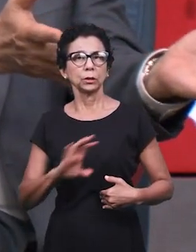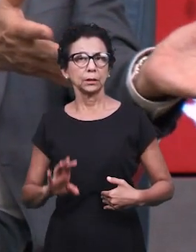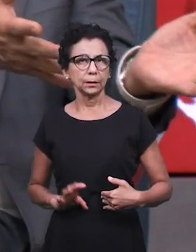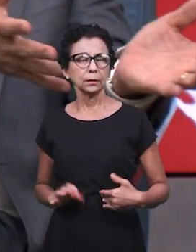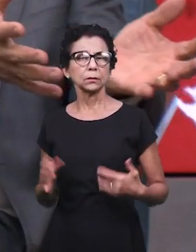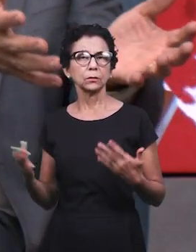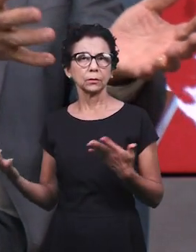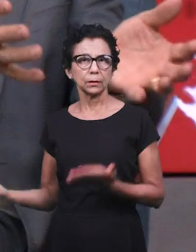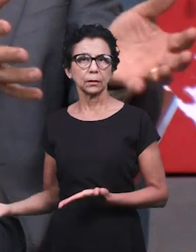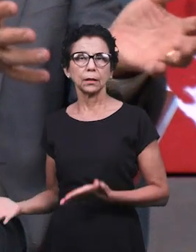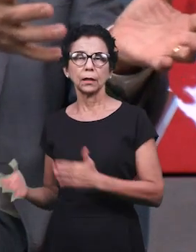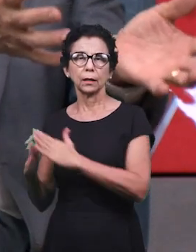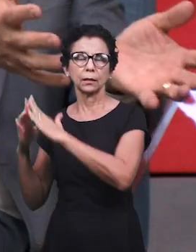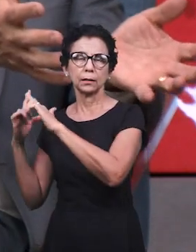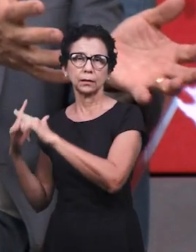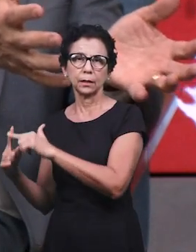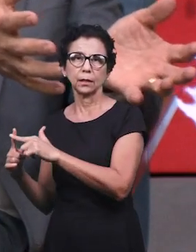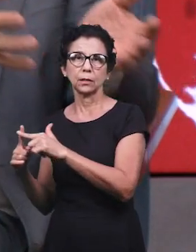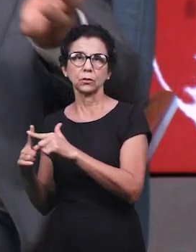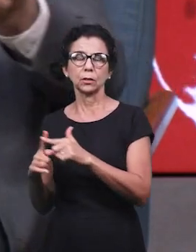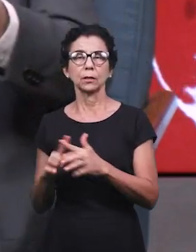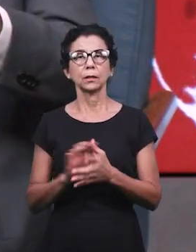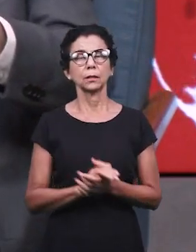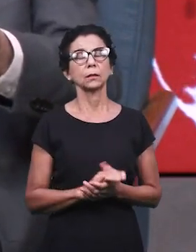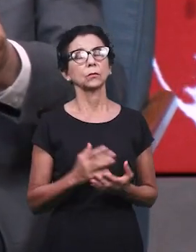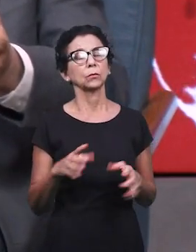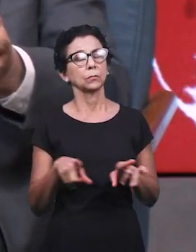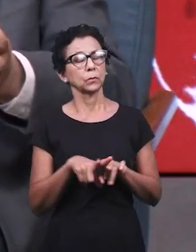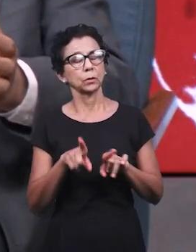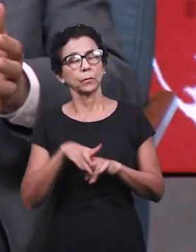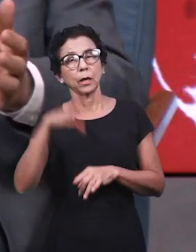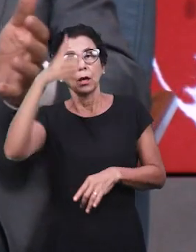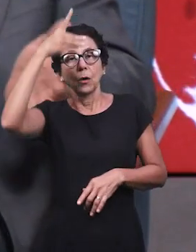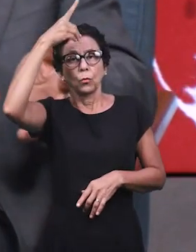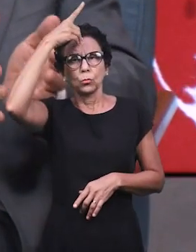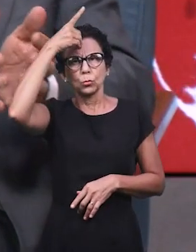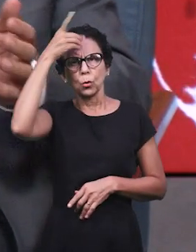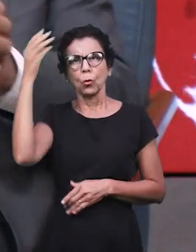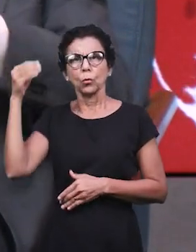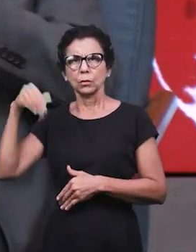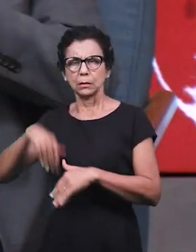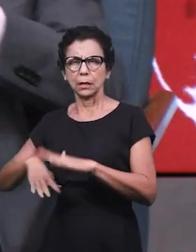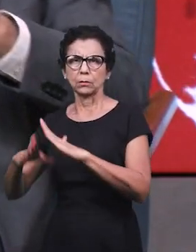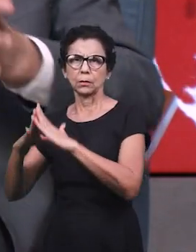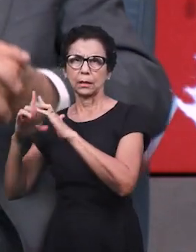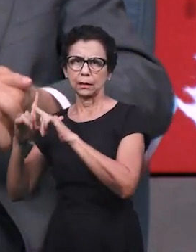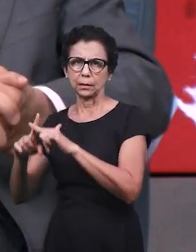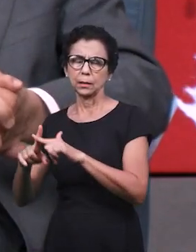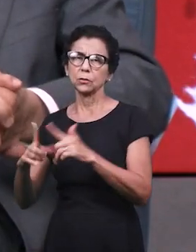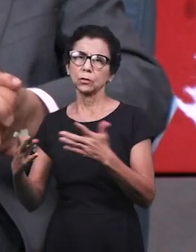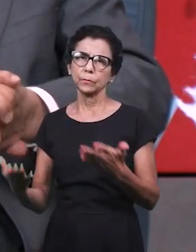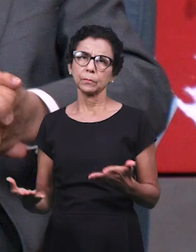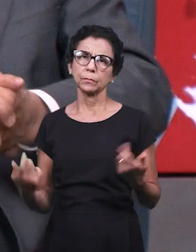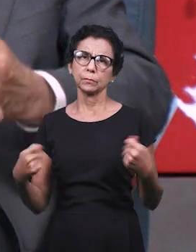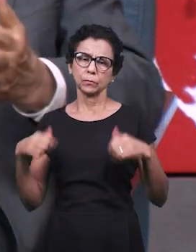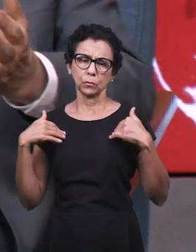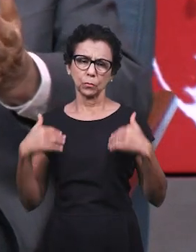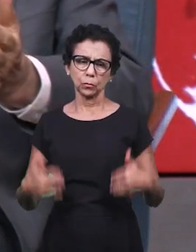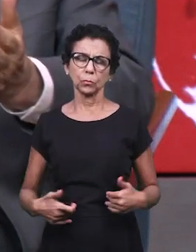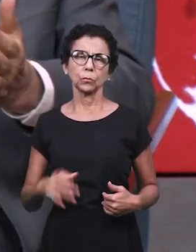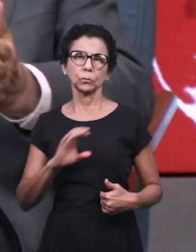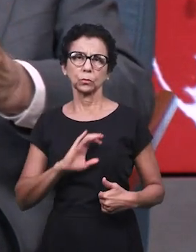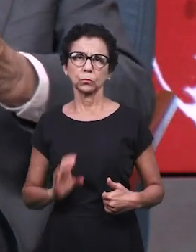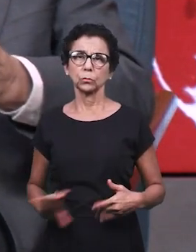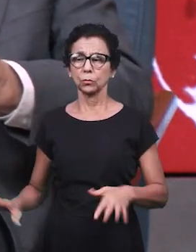local, o trabalho com os dons espirituais na vida da igreja funciona como corpo, os ministérios também são corpo. Então nós